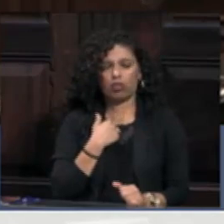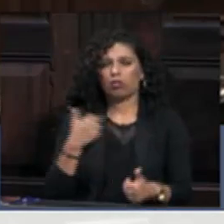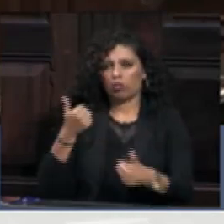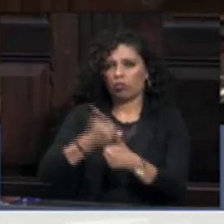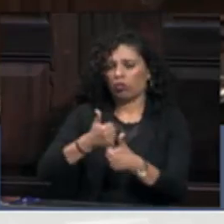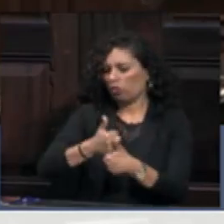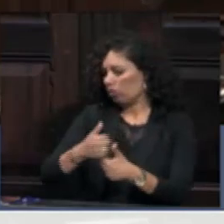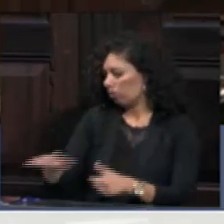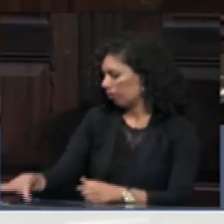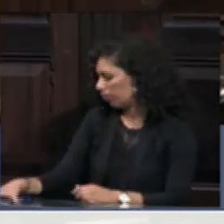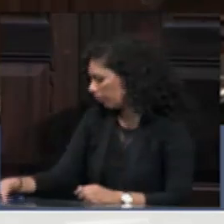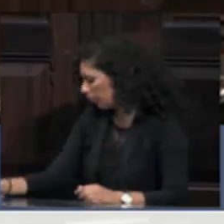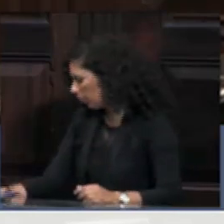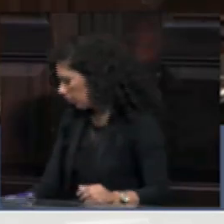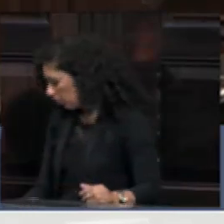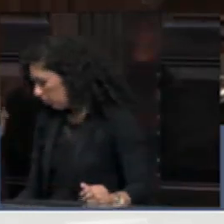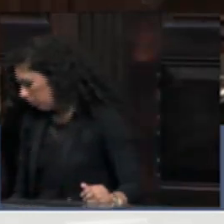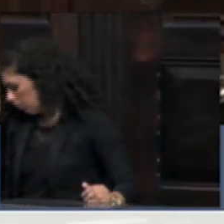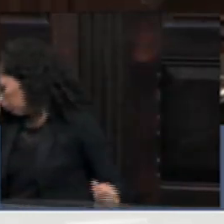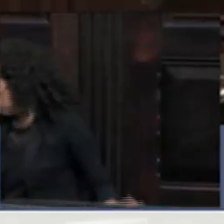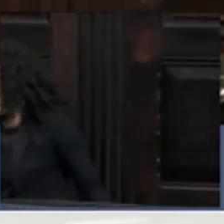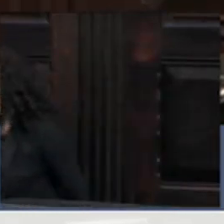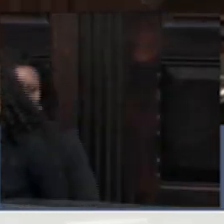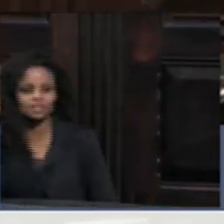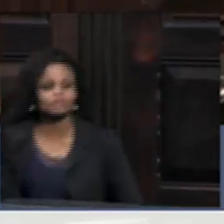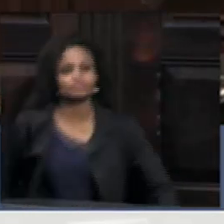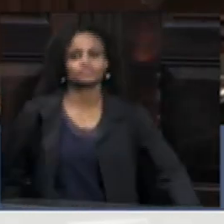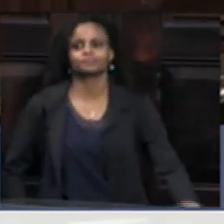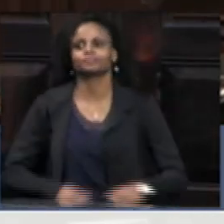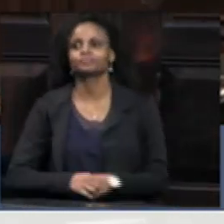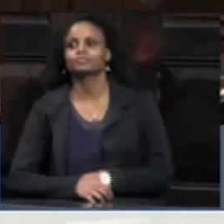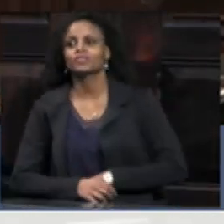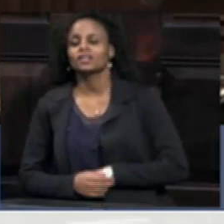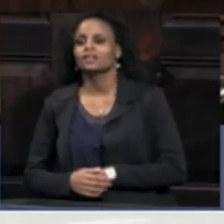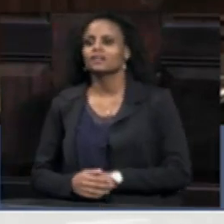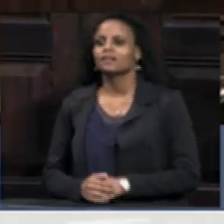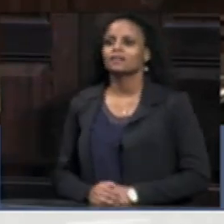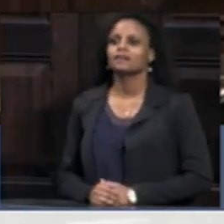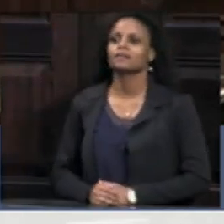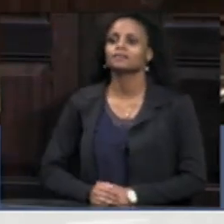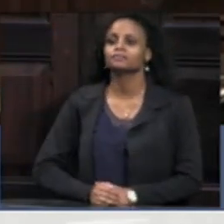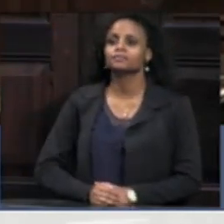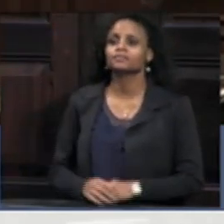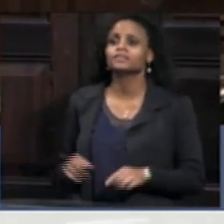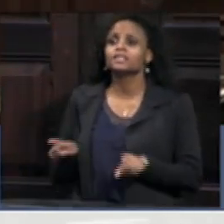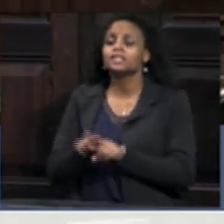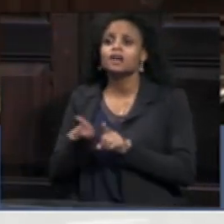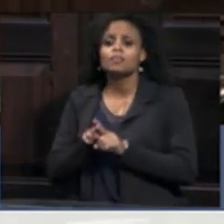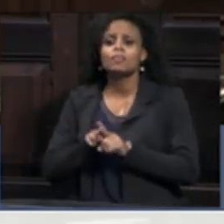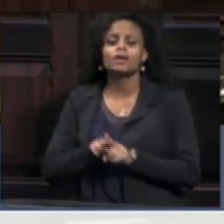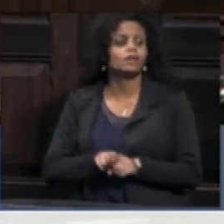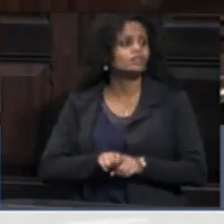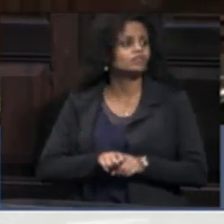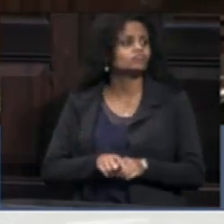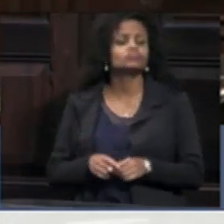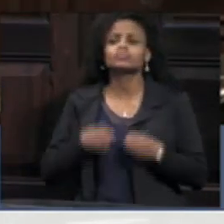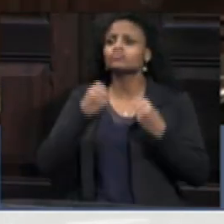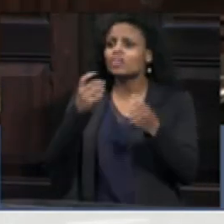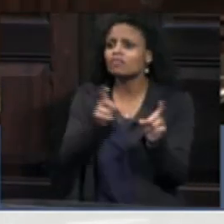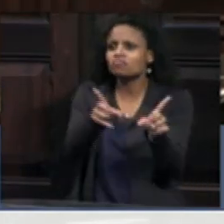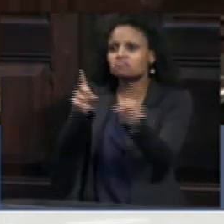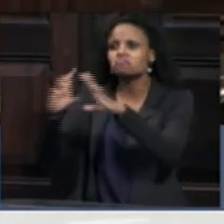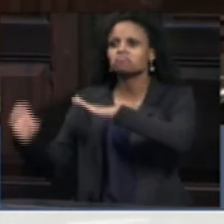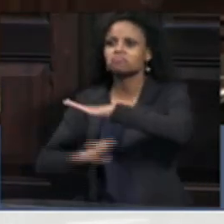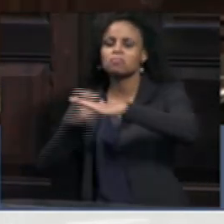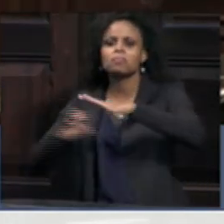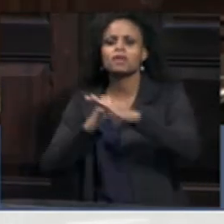direito de privatizar, de demitir os trabalhadores e botar na mão de uma iniciativa